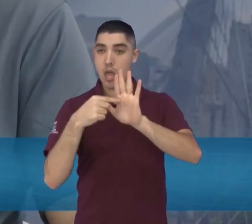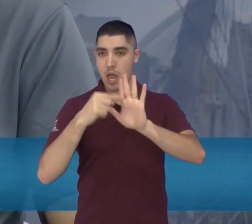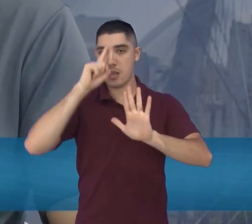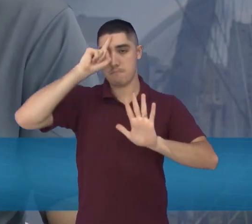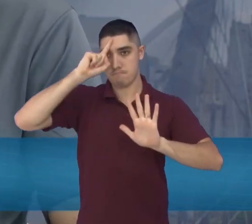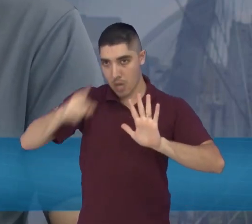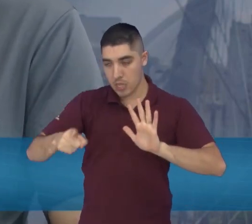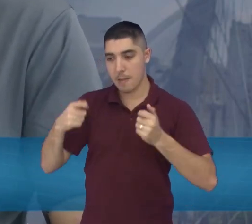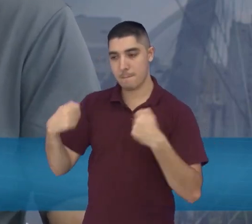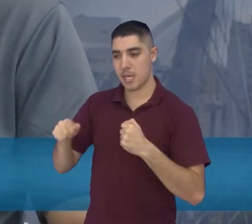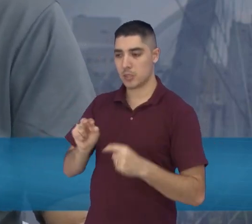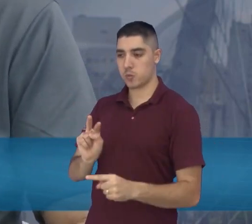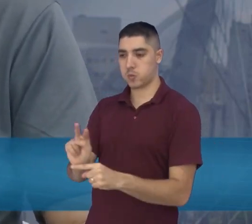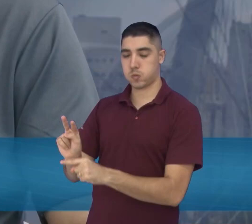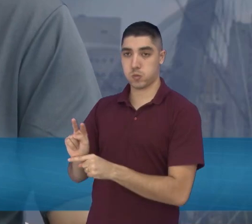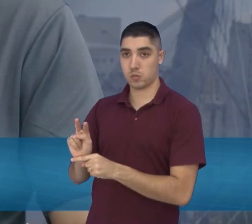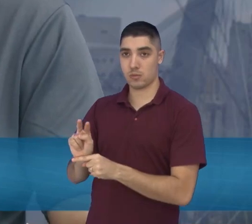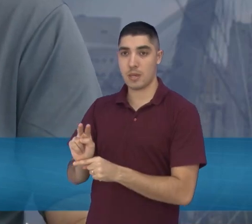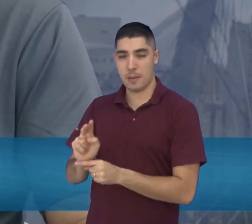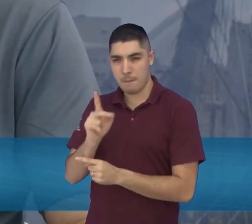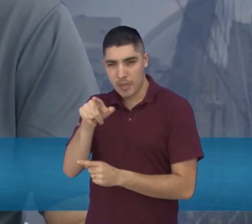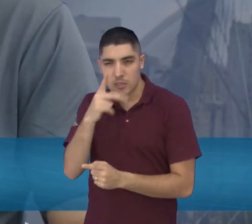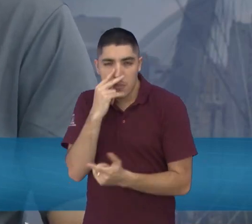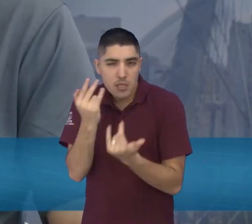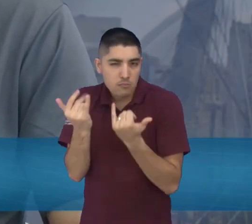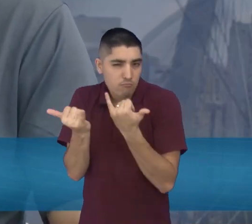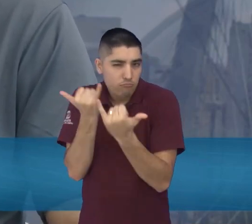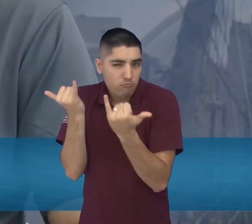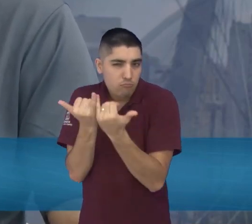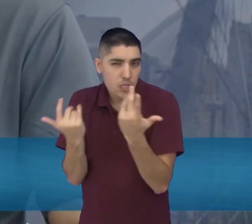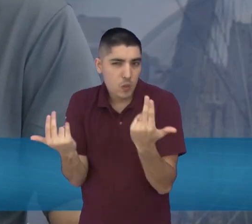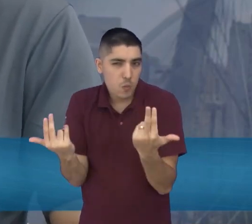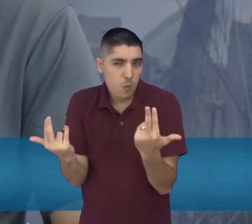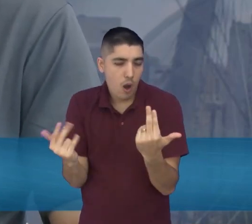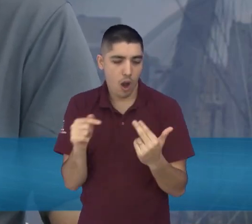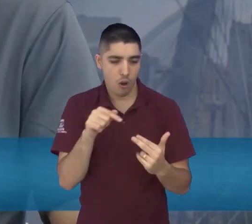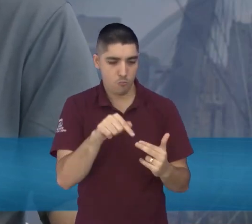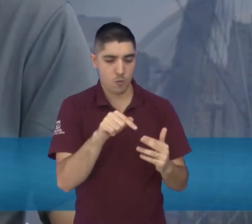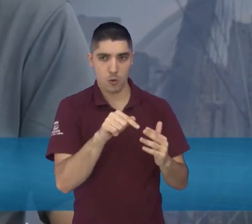são similares, eles têm as mesmas...